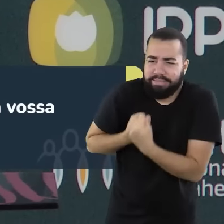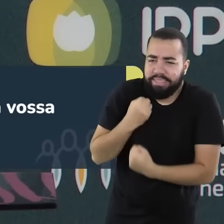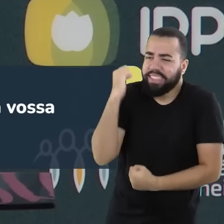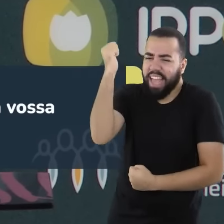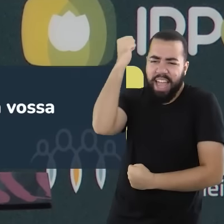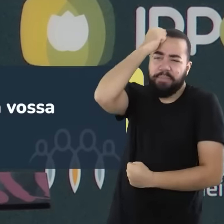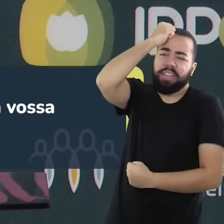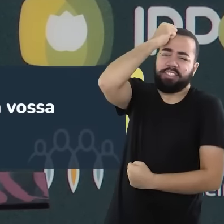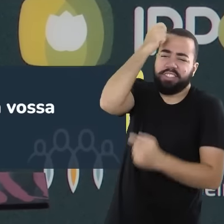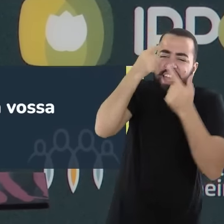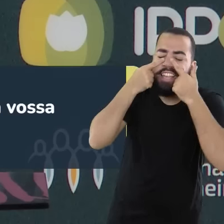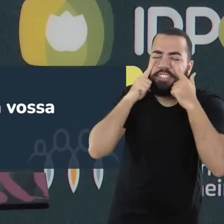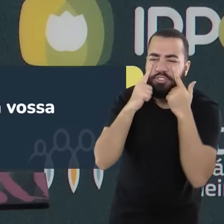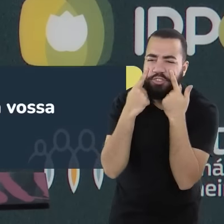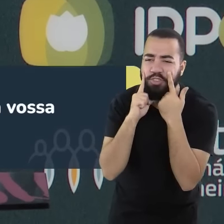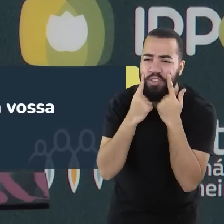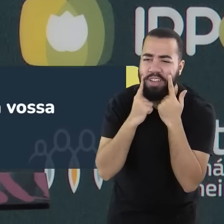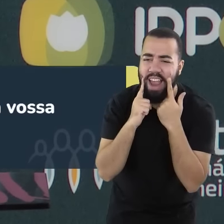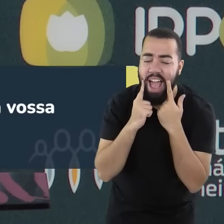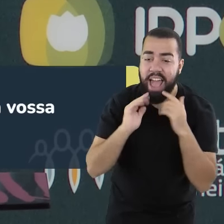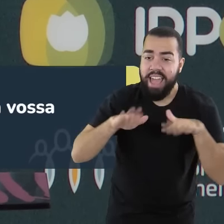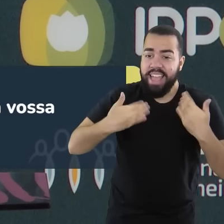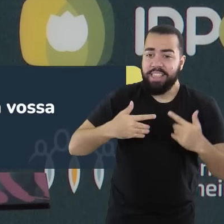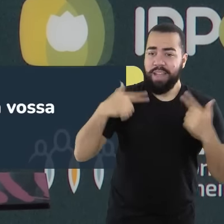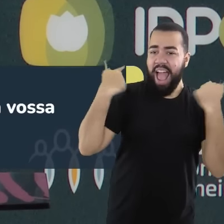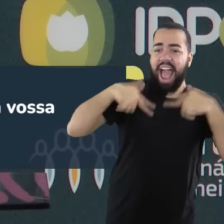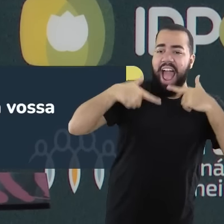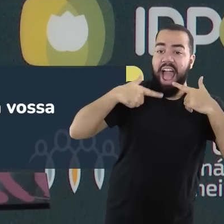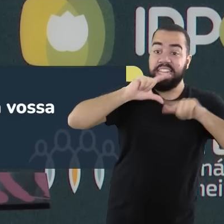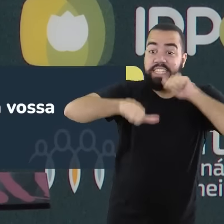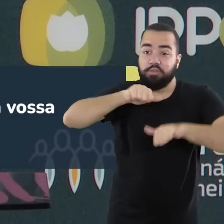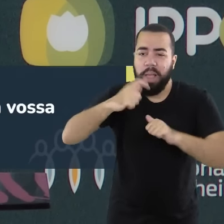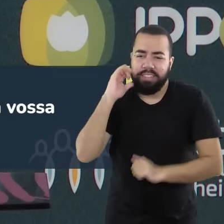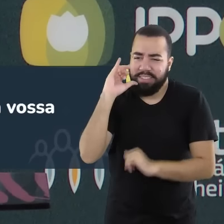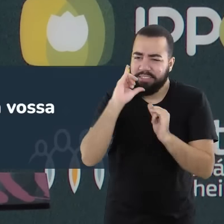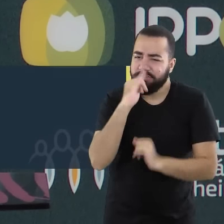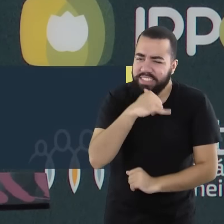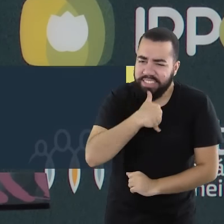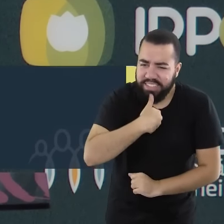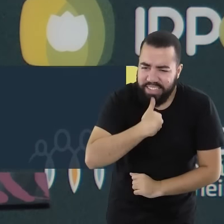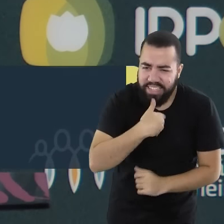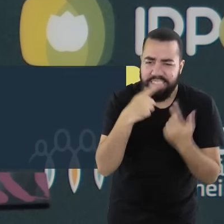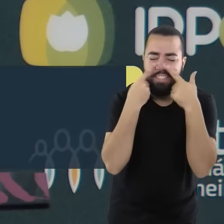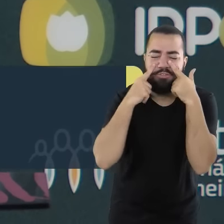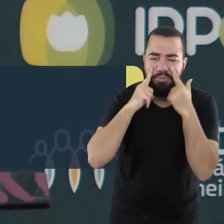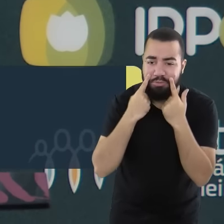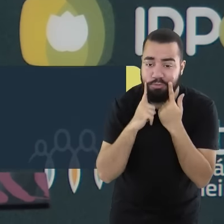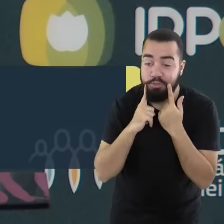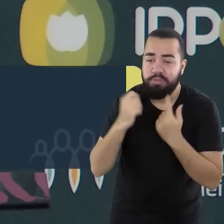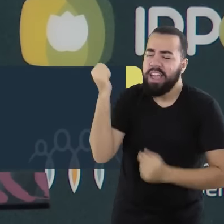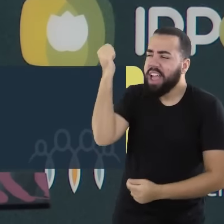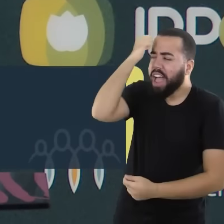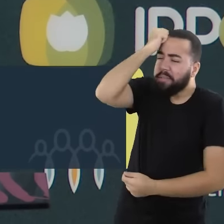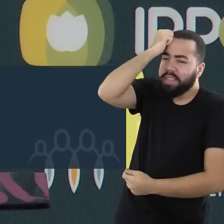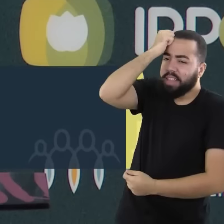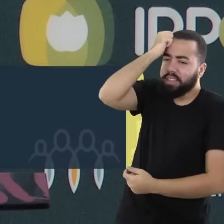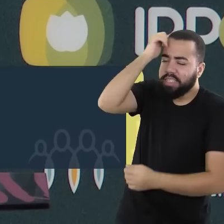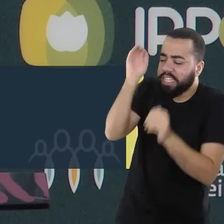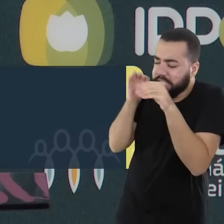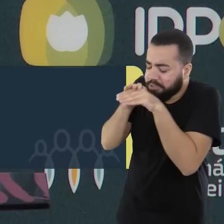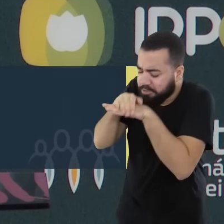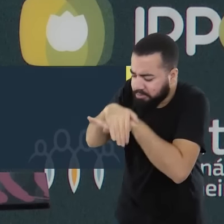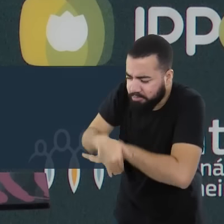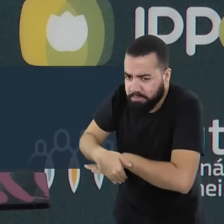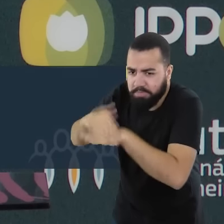chorai. Converta-se o vosso riso em pranto e a vossa alegria em tristeza. Humilhai-vos